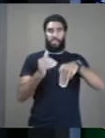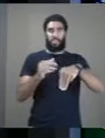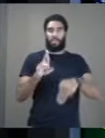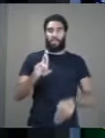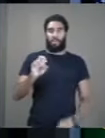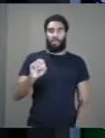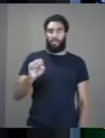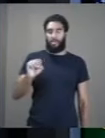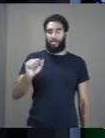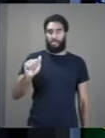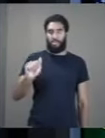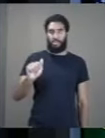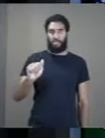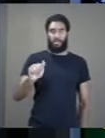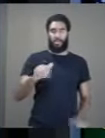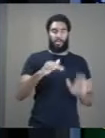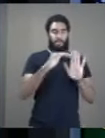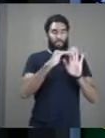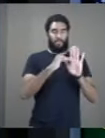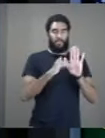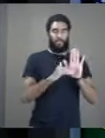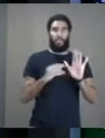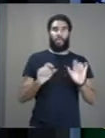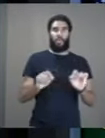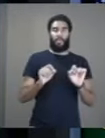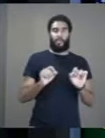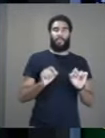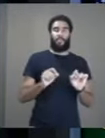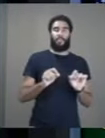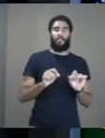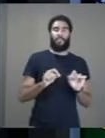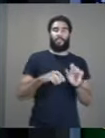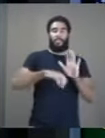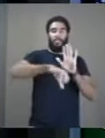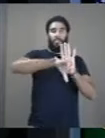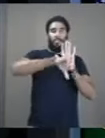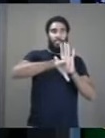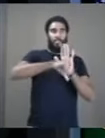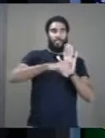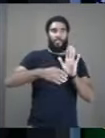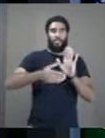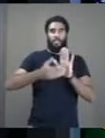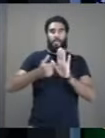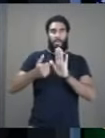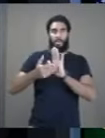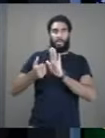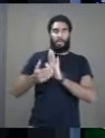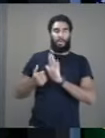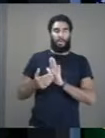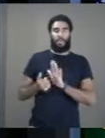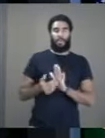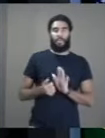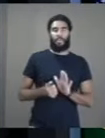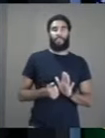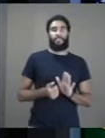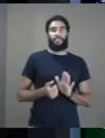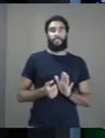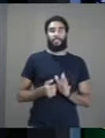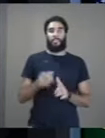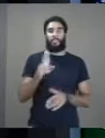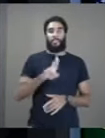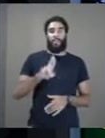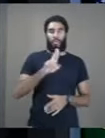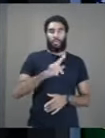o julgamento sobre a descriminalização do porte de drogas para